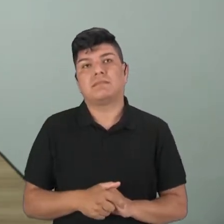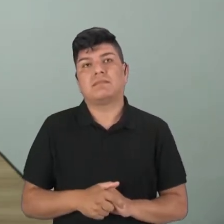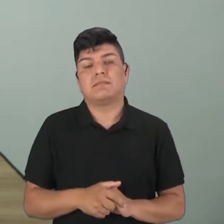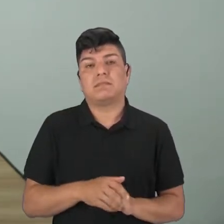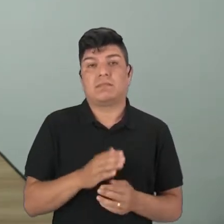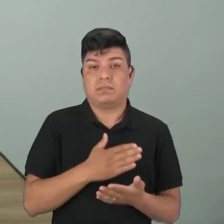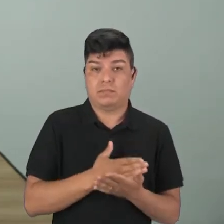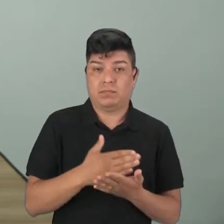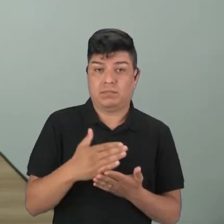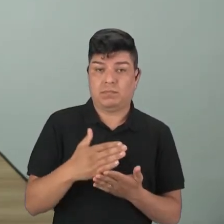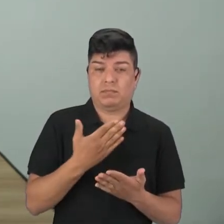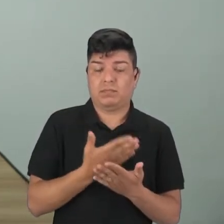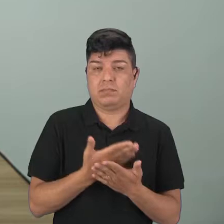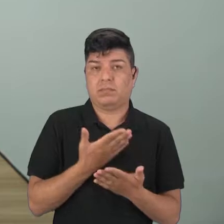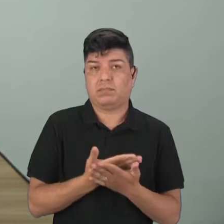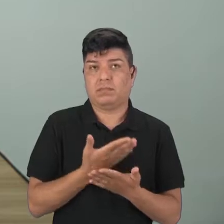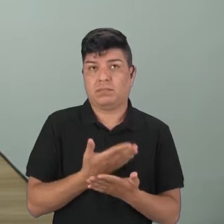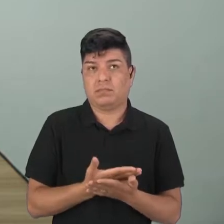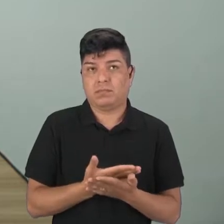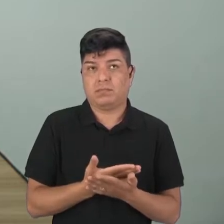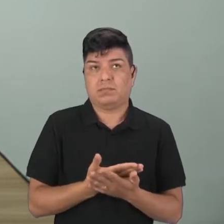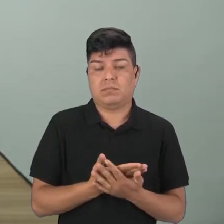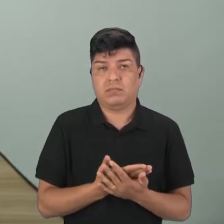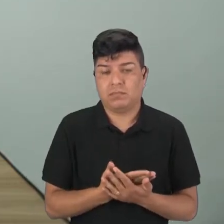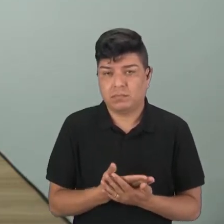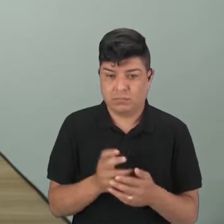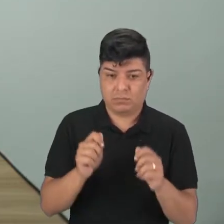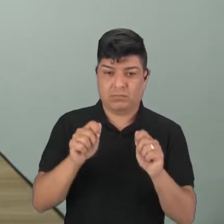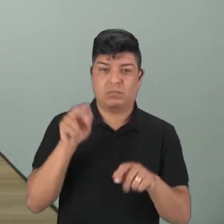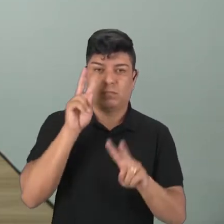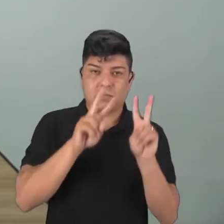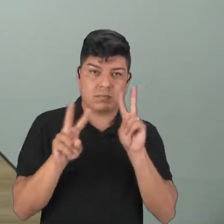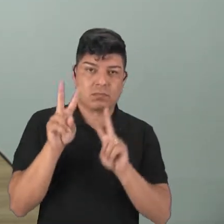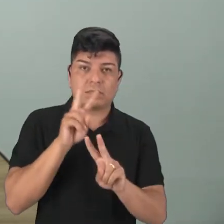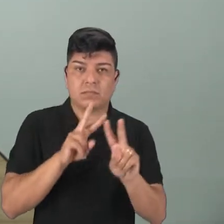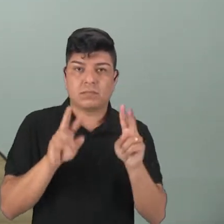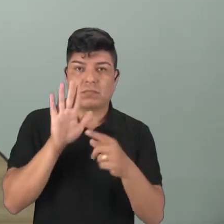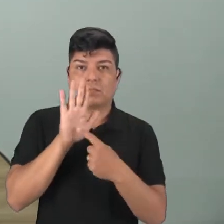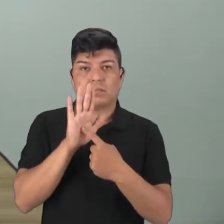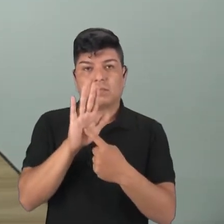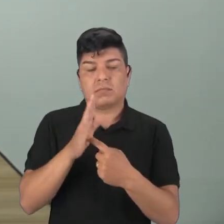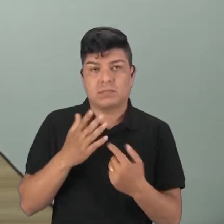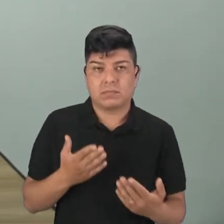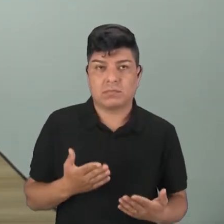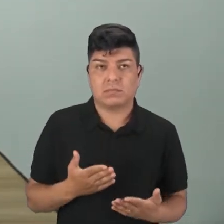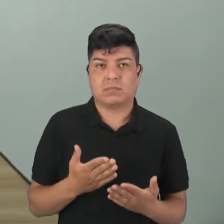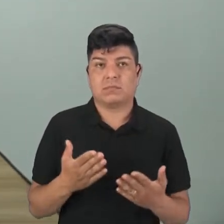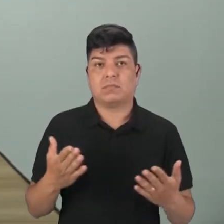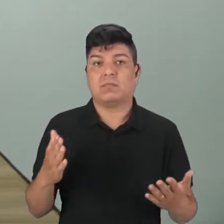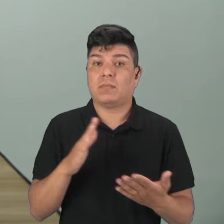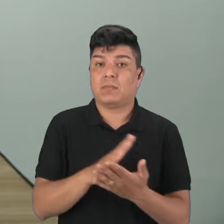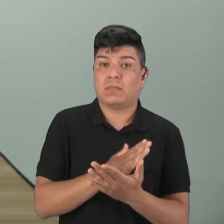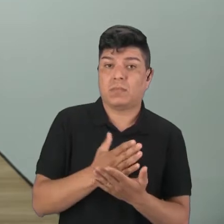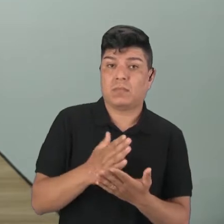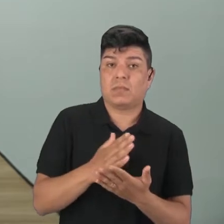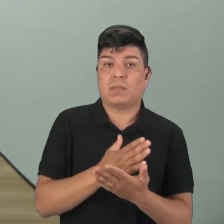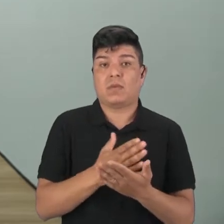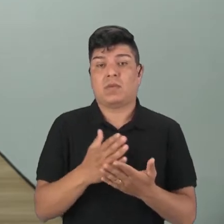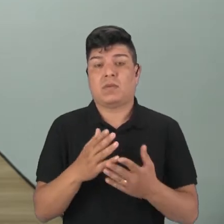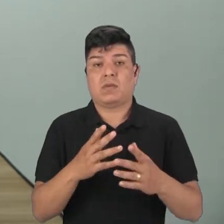nós iniciamos a aula, nós estudamos e foi possível visualizar, eu apresentei, alguns